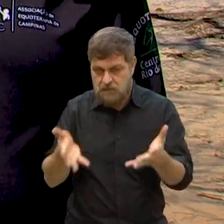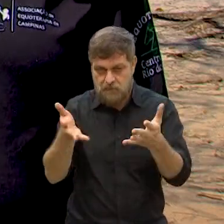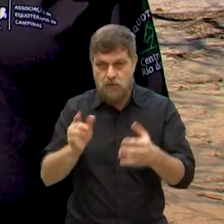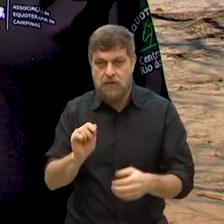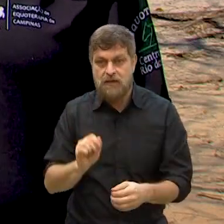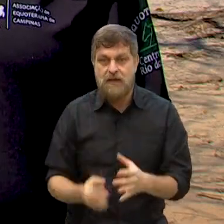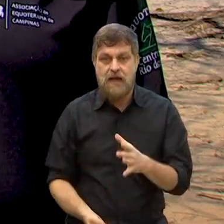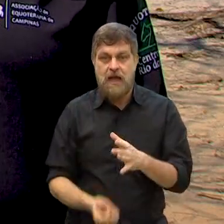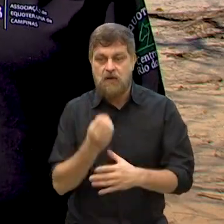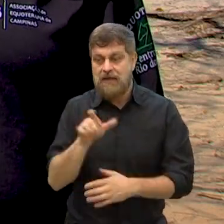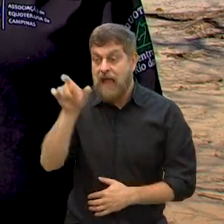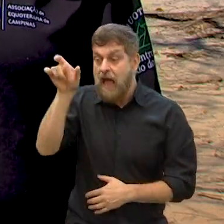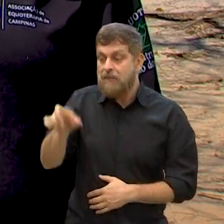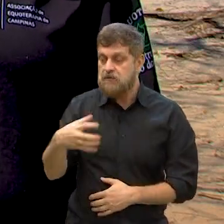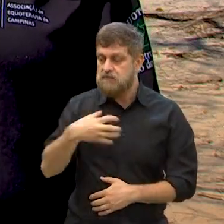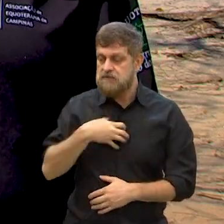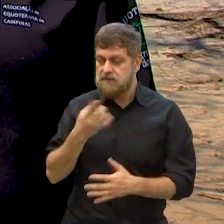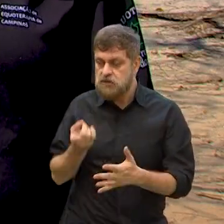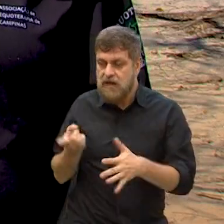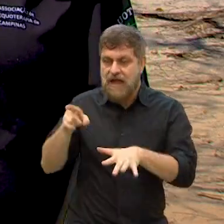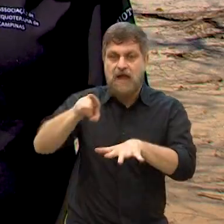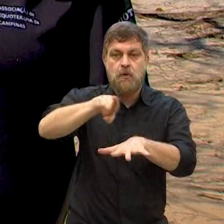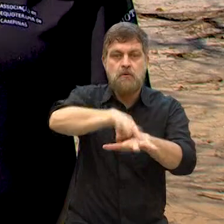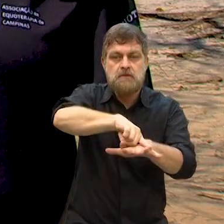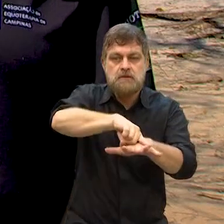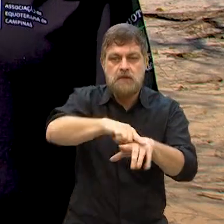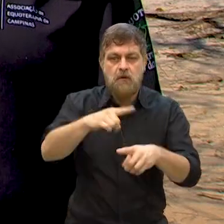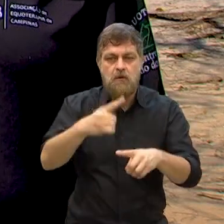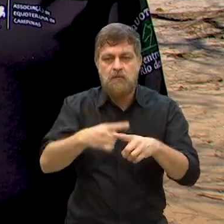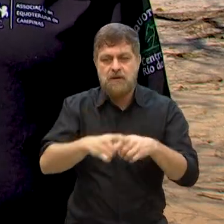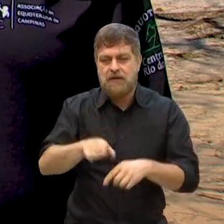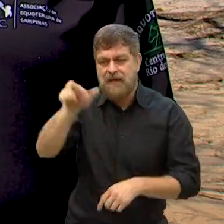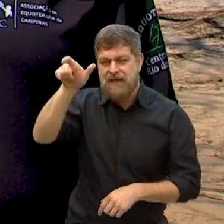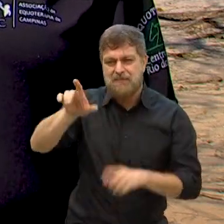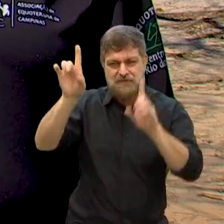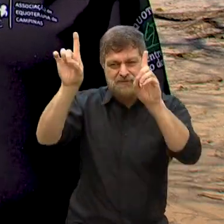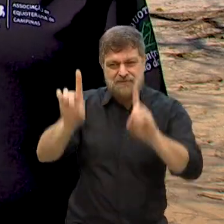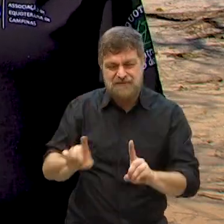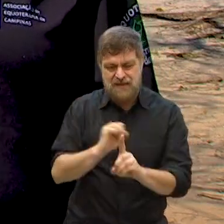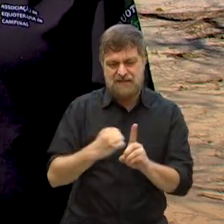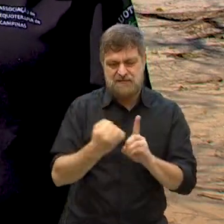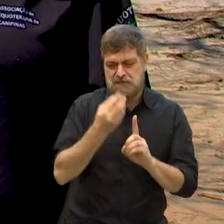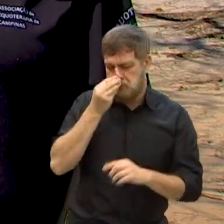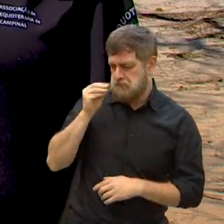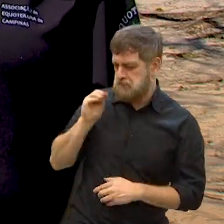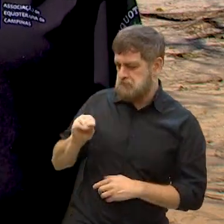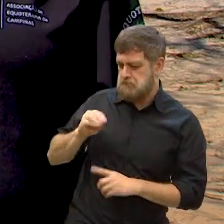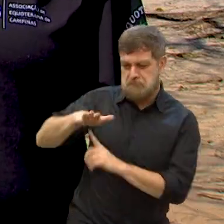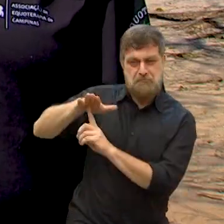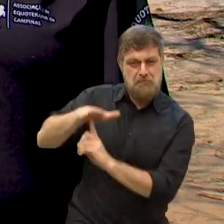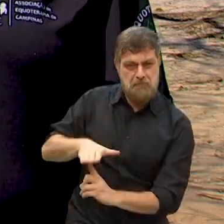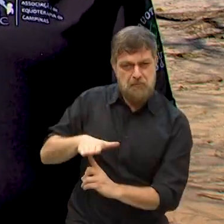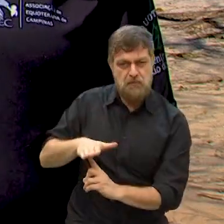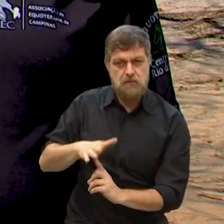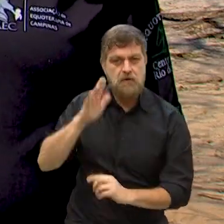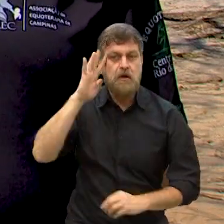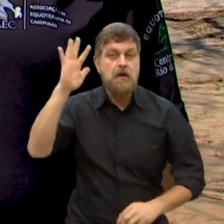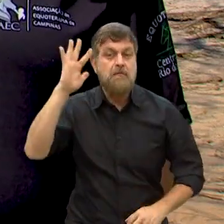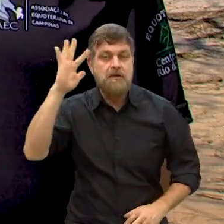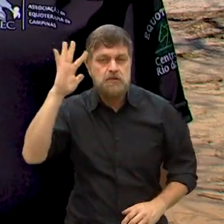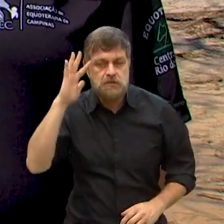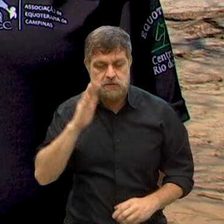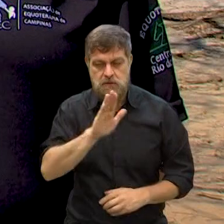ela promove a inclusão desse indivíduo que muitas vezes não é tão respeitado na sociedade.